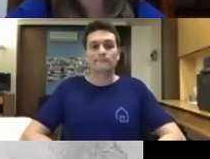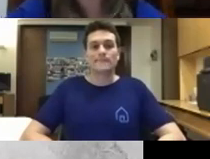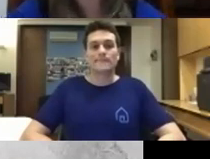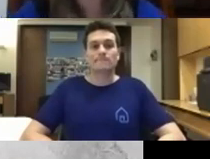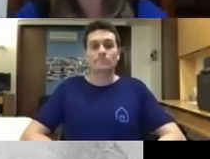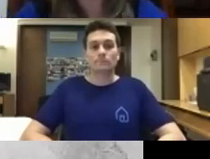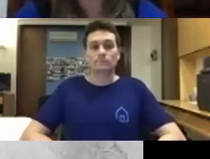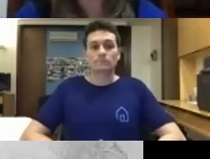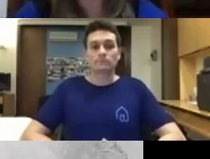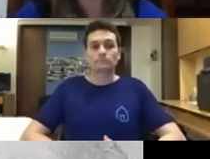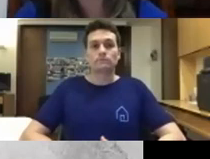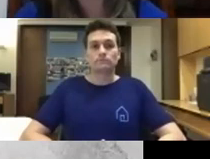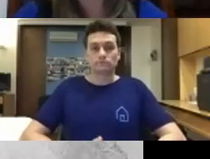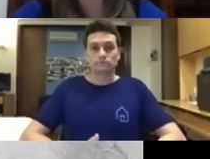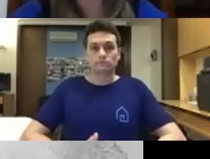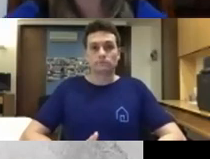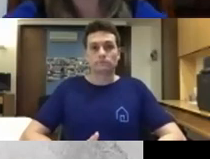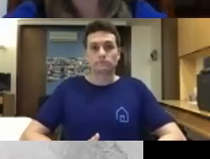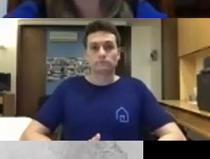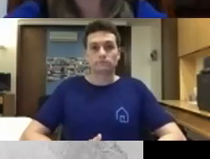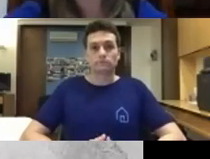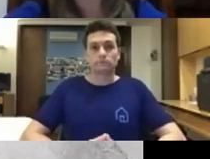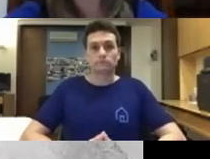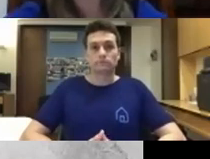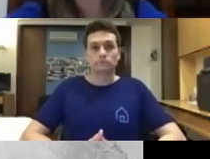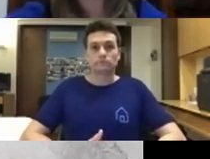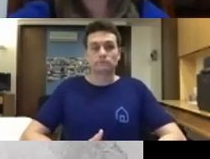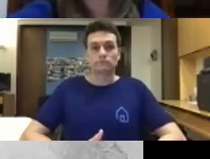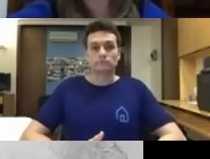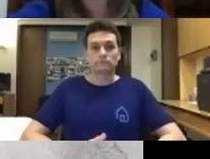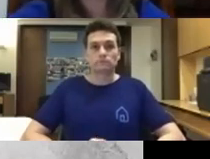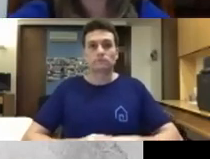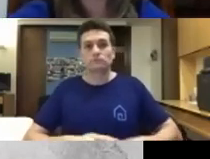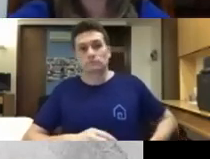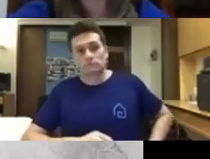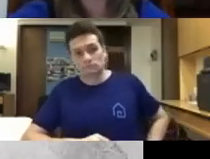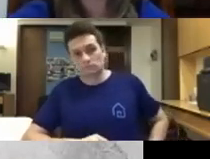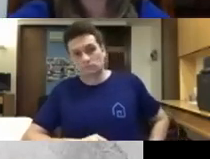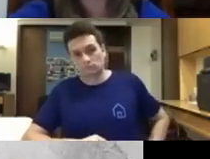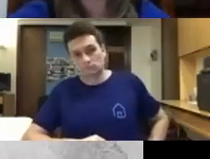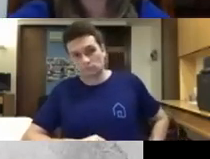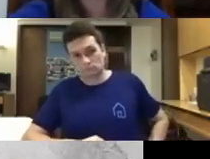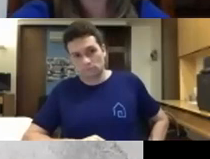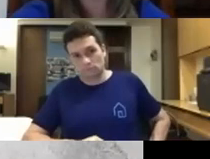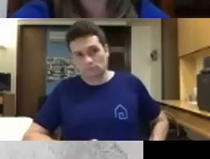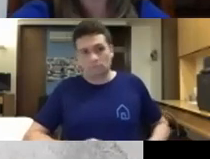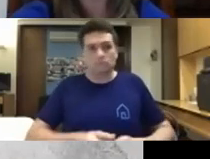do Ibracon, né? Instituto Brasileiro do Concreto, falar de concreto alto adensável com